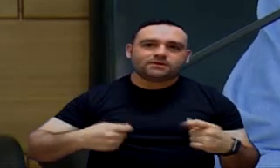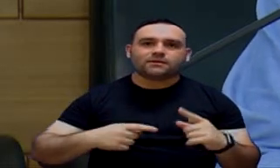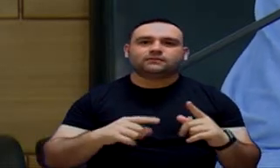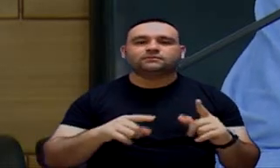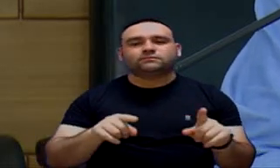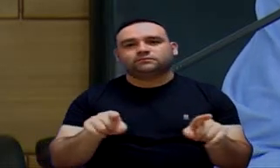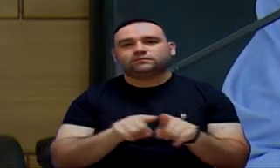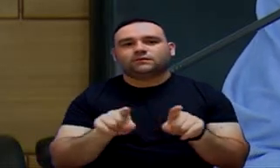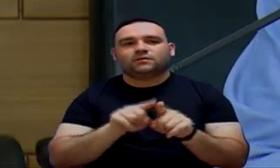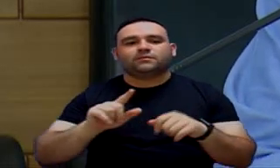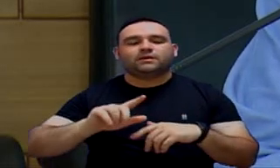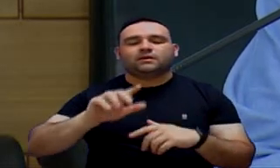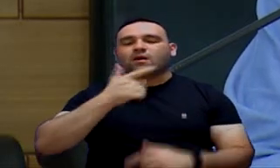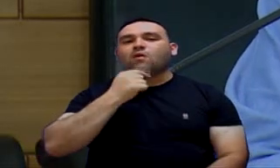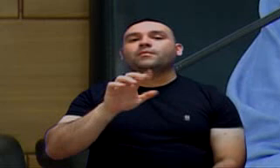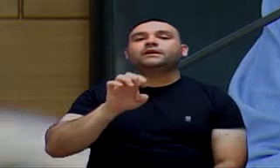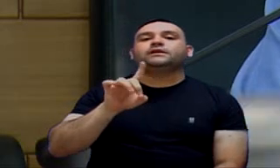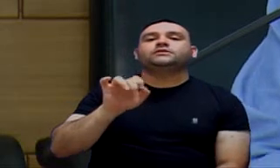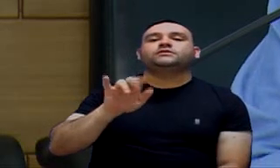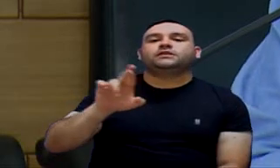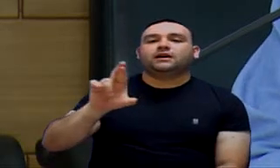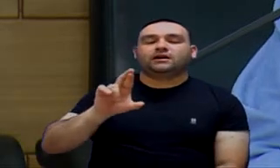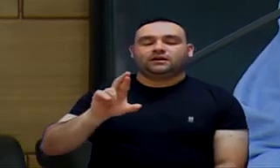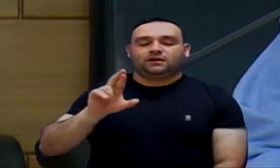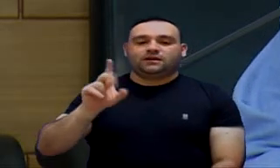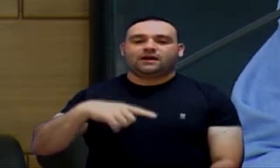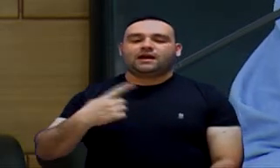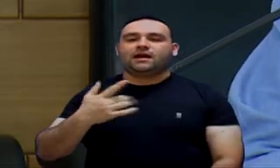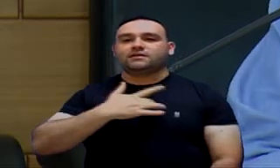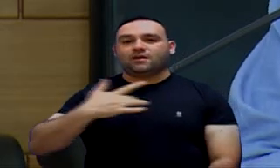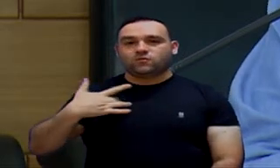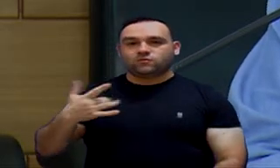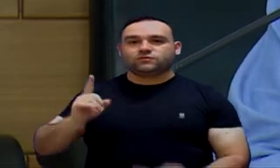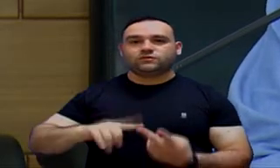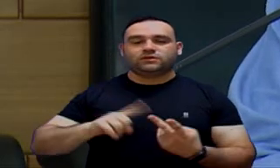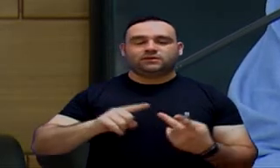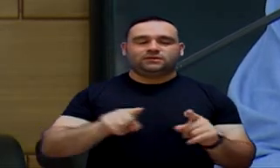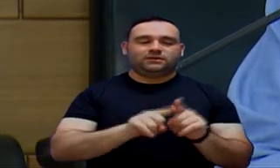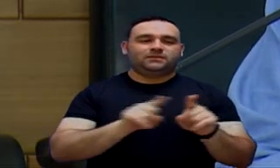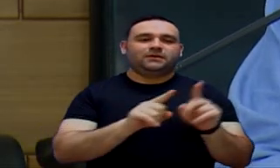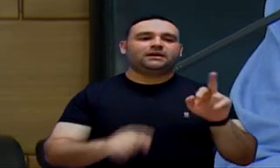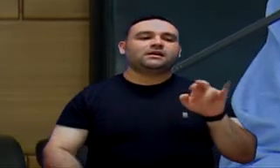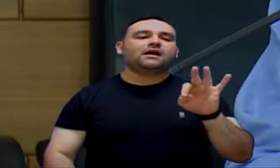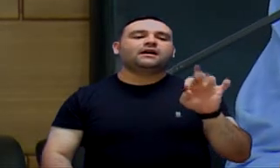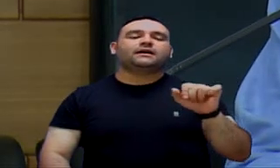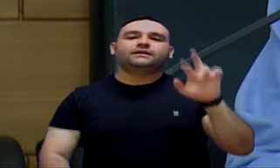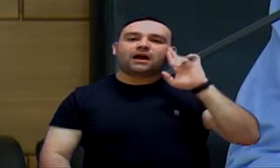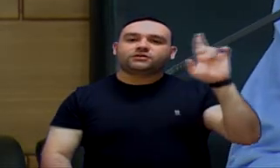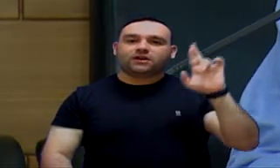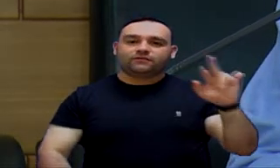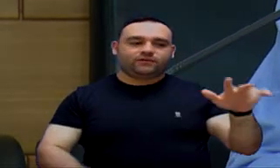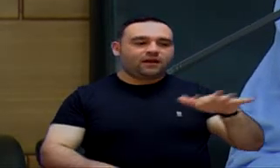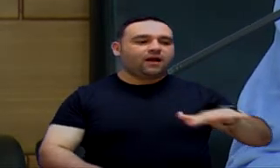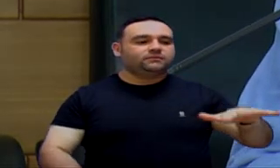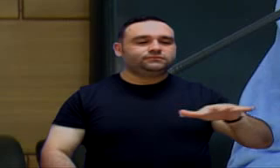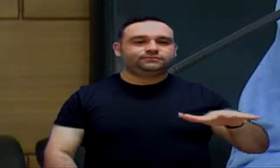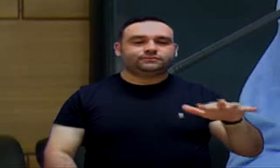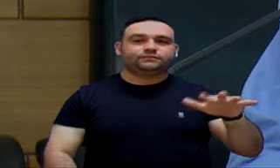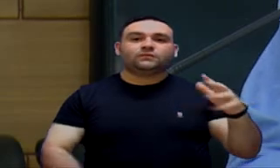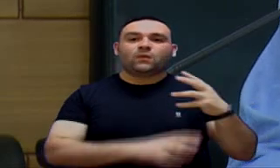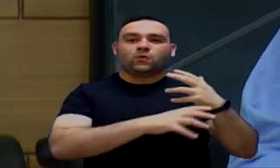Edgar que o gestor de recurso e gestor de saúde e a Rita que é a nossa chefe de divisão do setor